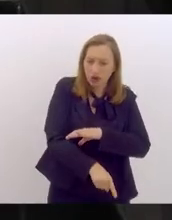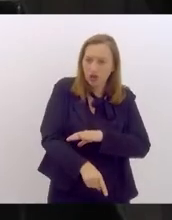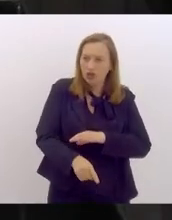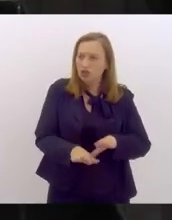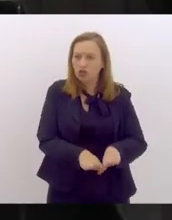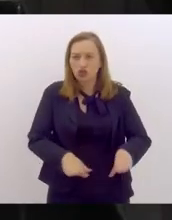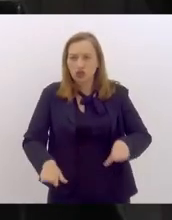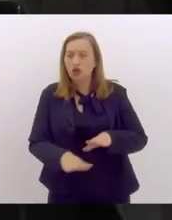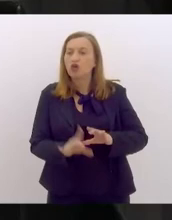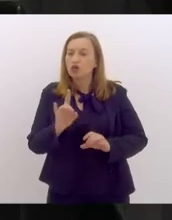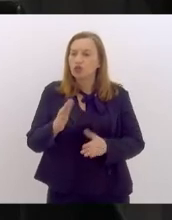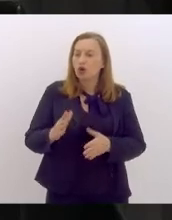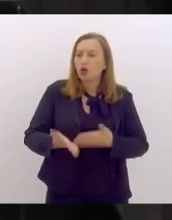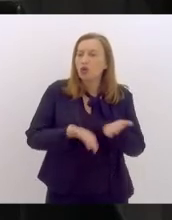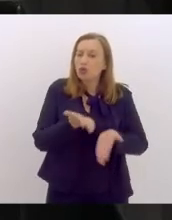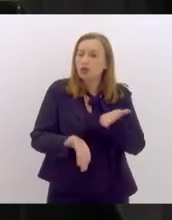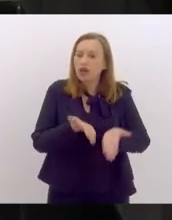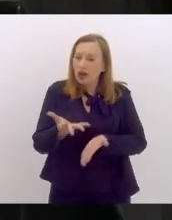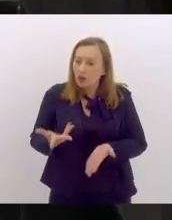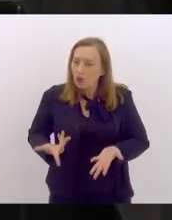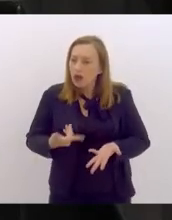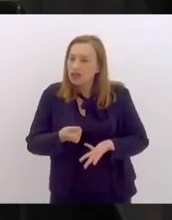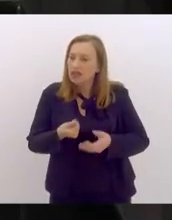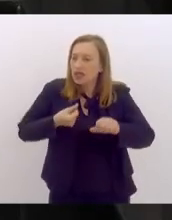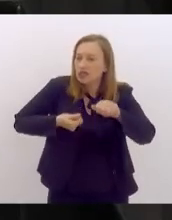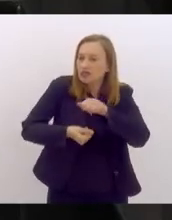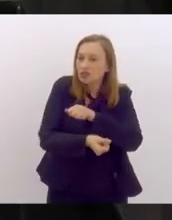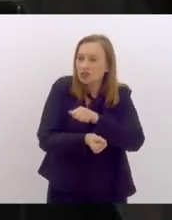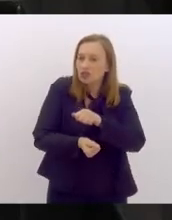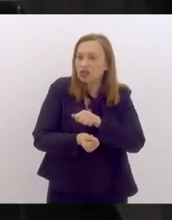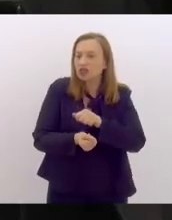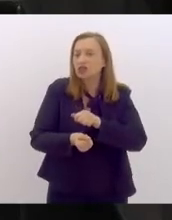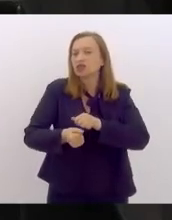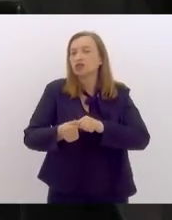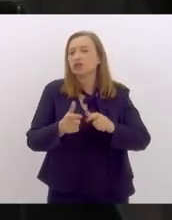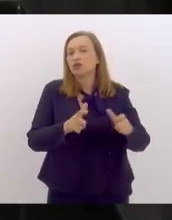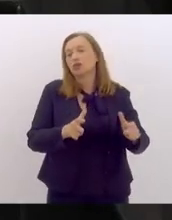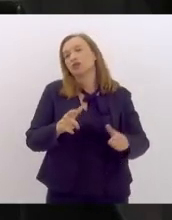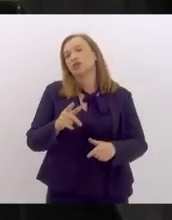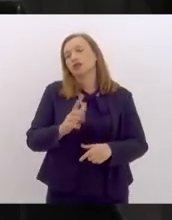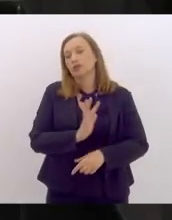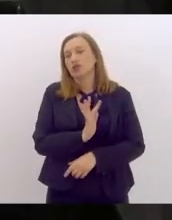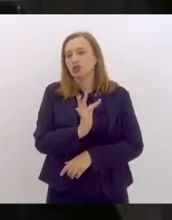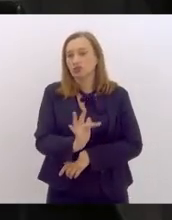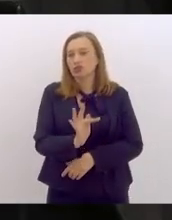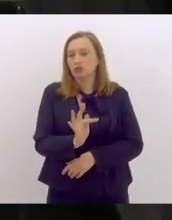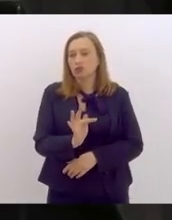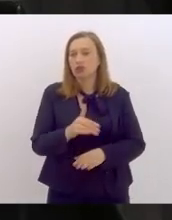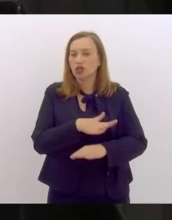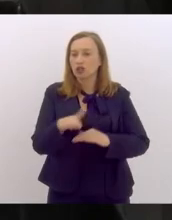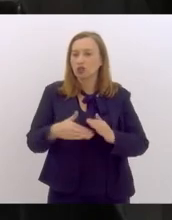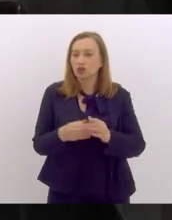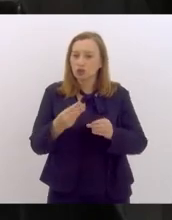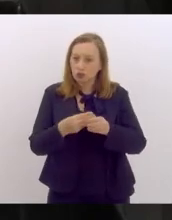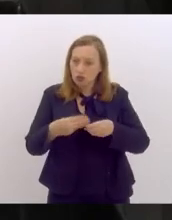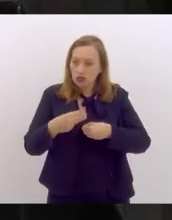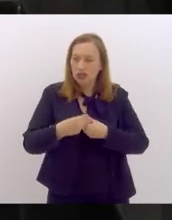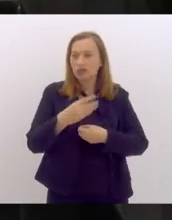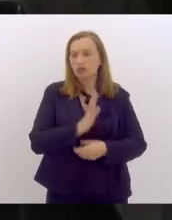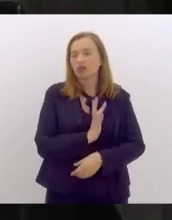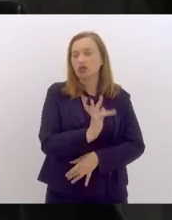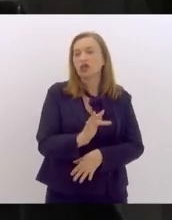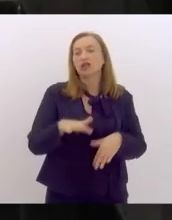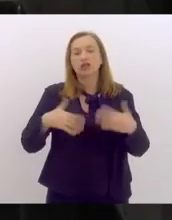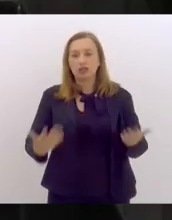basta tratar com dignidade fazer investimentos Mas jamais da Baixada Fluminense que cortam todos os municípios da Baixada então